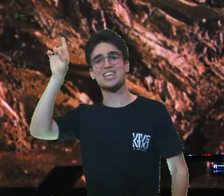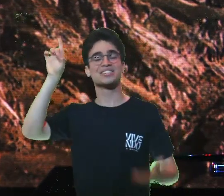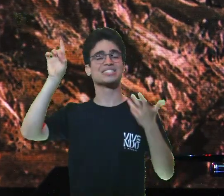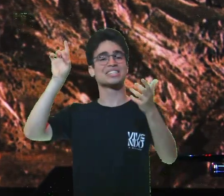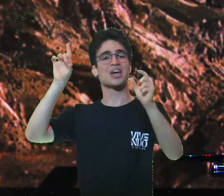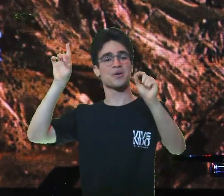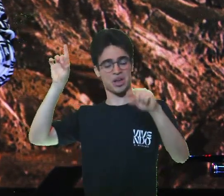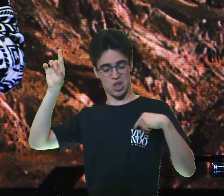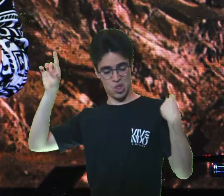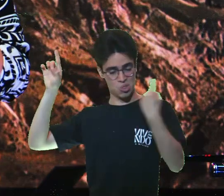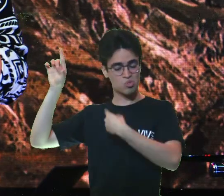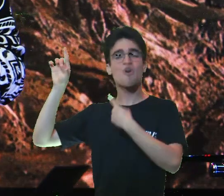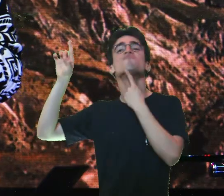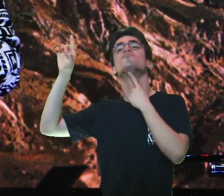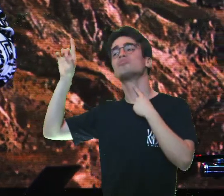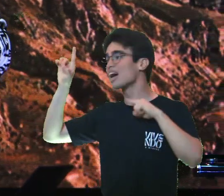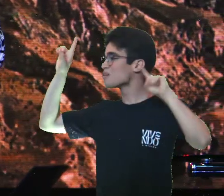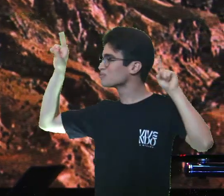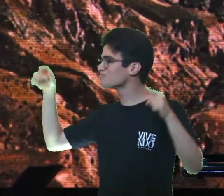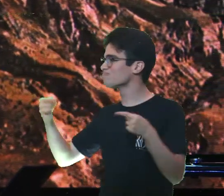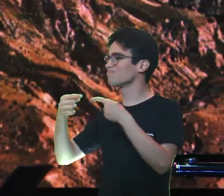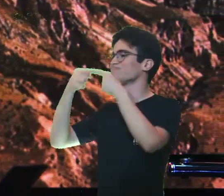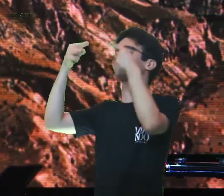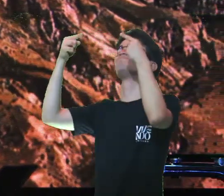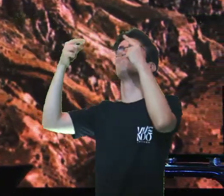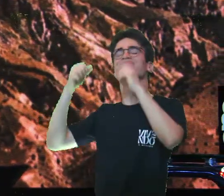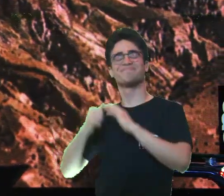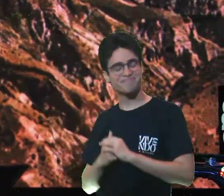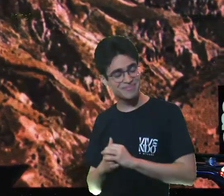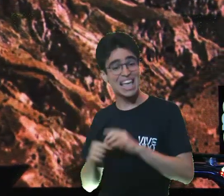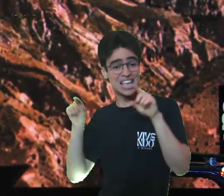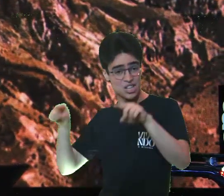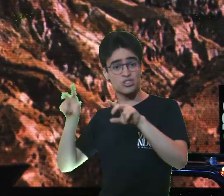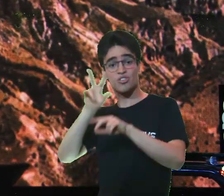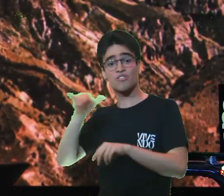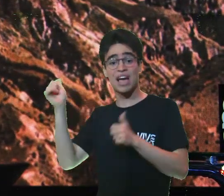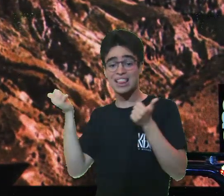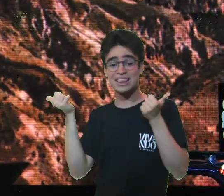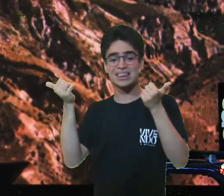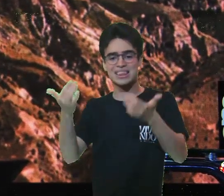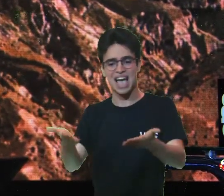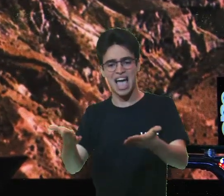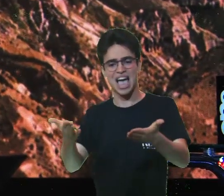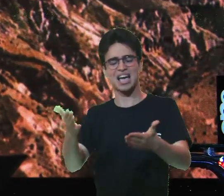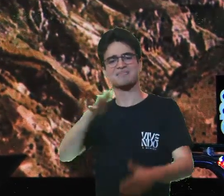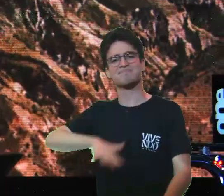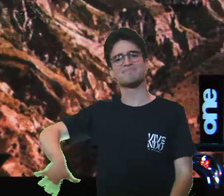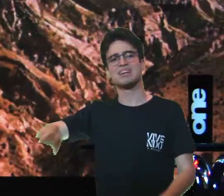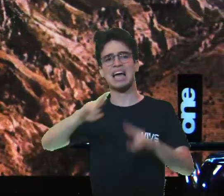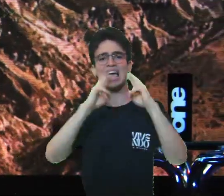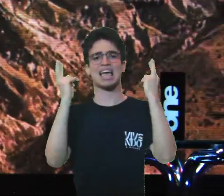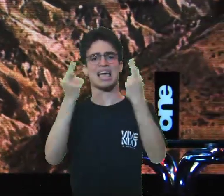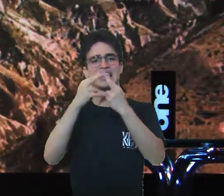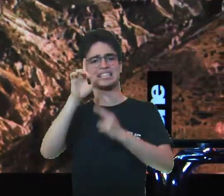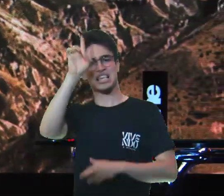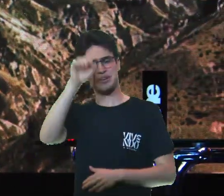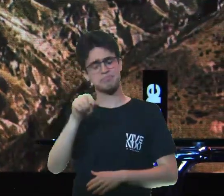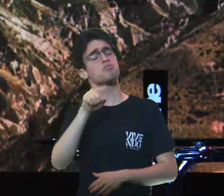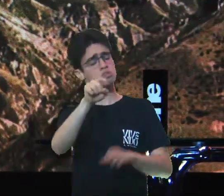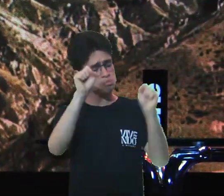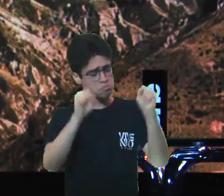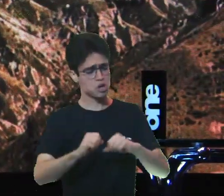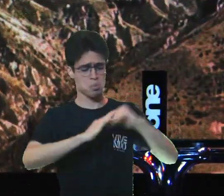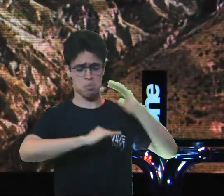nosso coração para causas que vão gerar fruto para o reino de Deus. Você pode ser um profissional